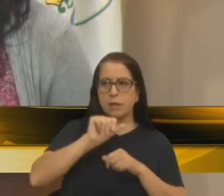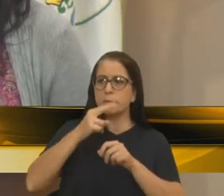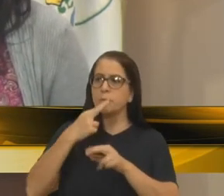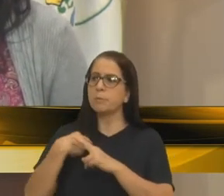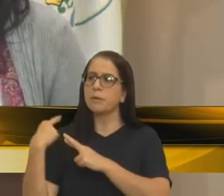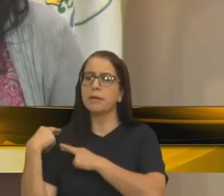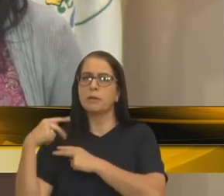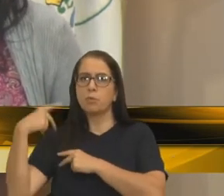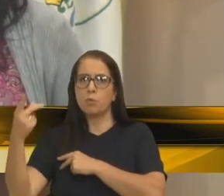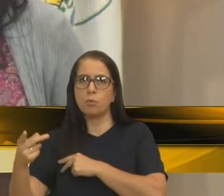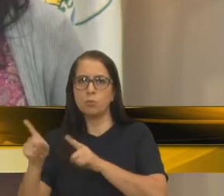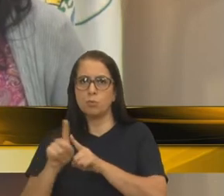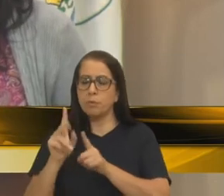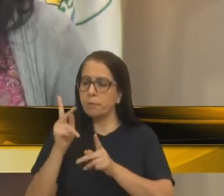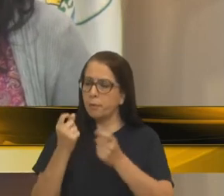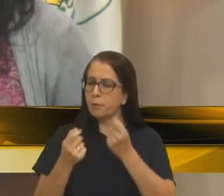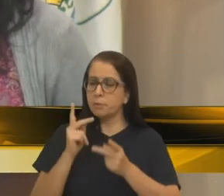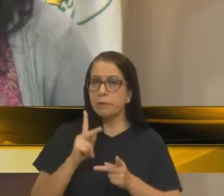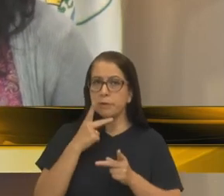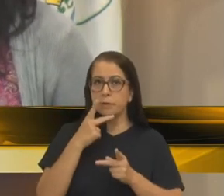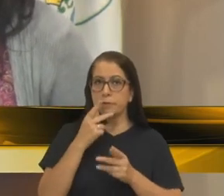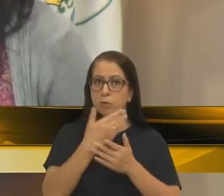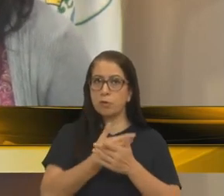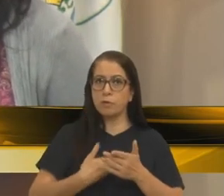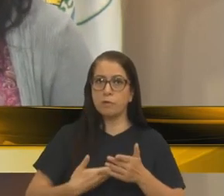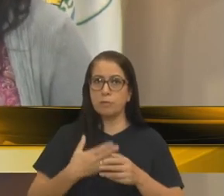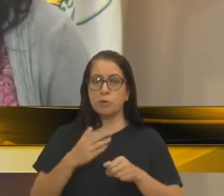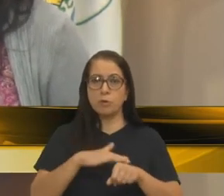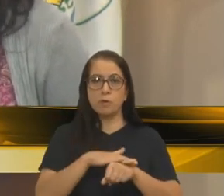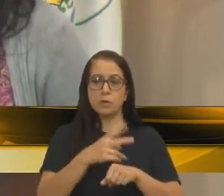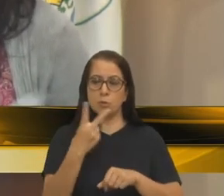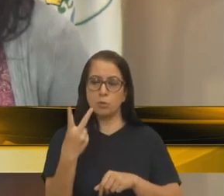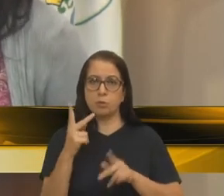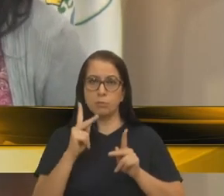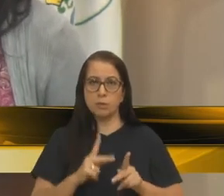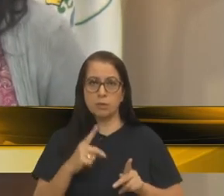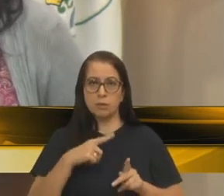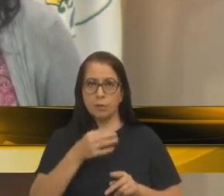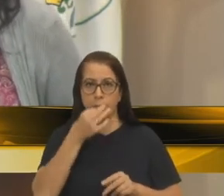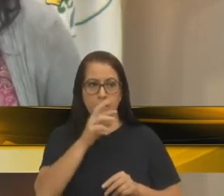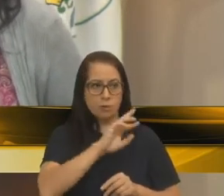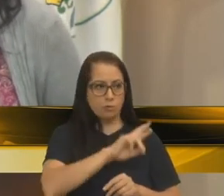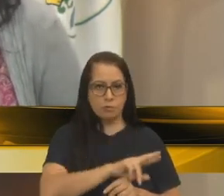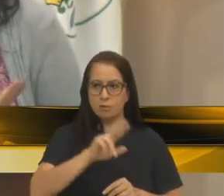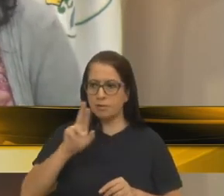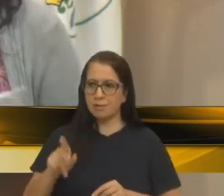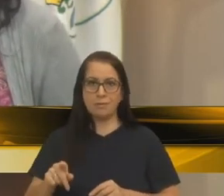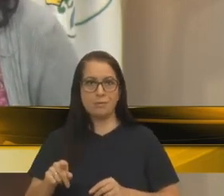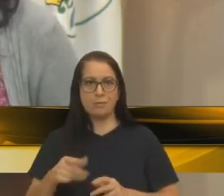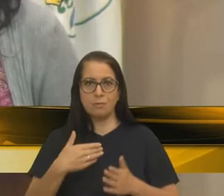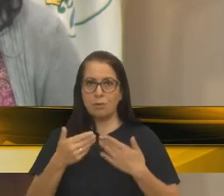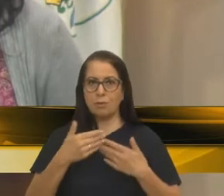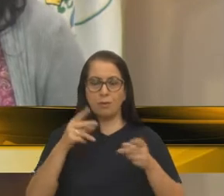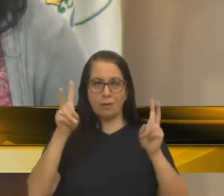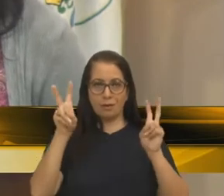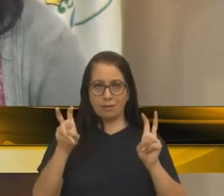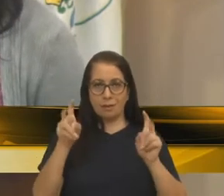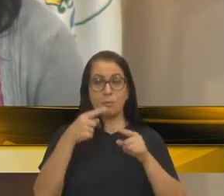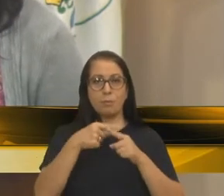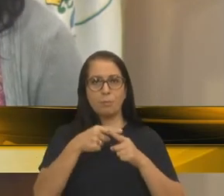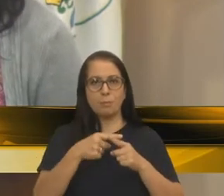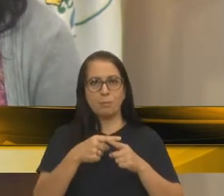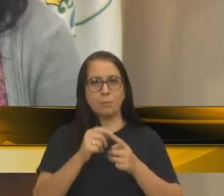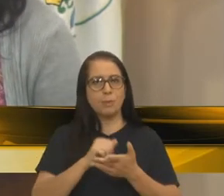pessoas já me diziam que no governo municipal basta conversar com 2 pessoas e tu vai ter opiniões diferentes sobre qualquer tema. Né? Porque ali